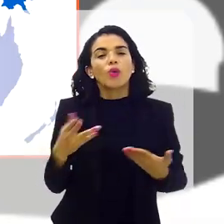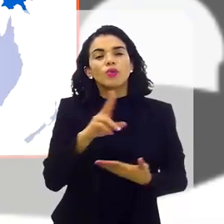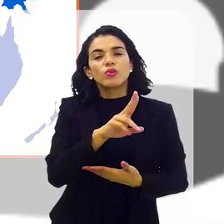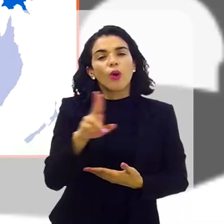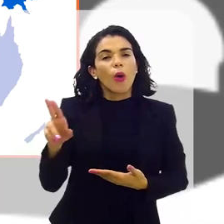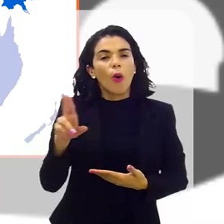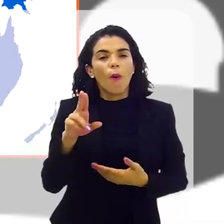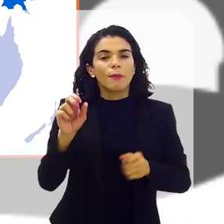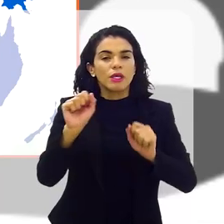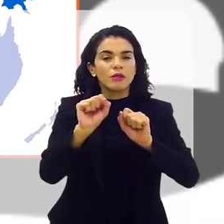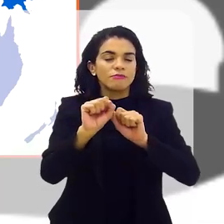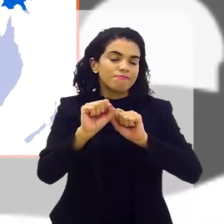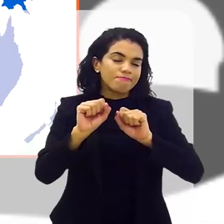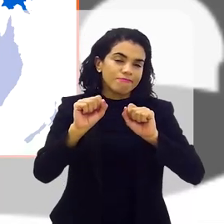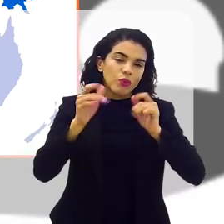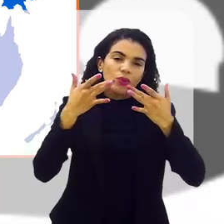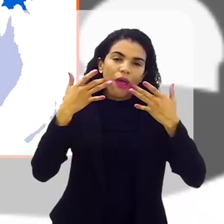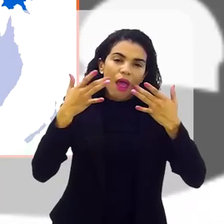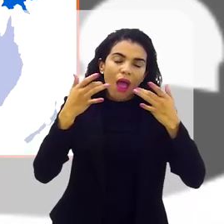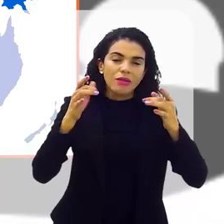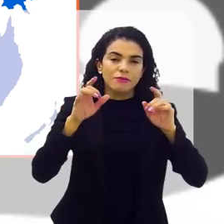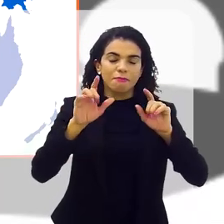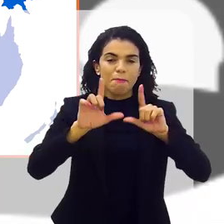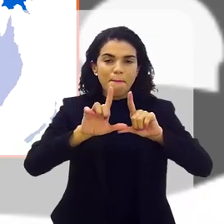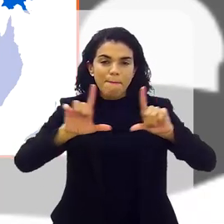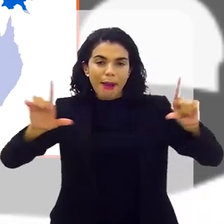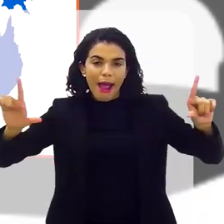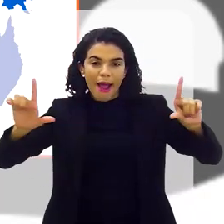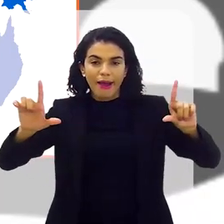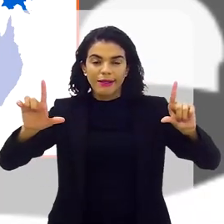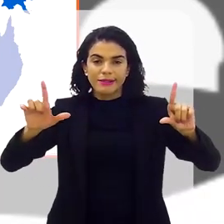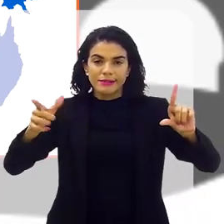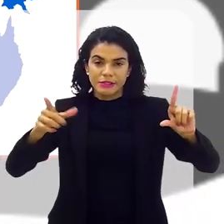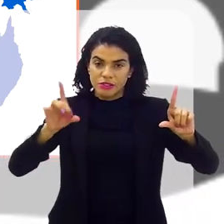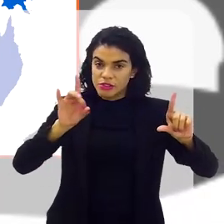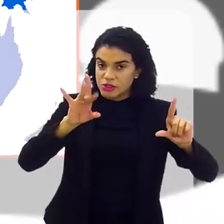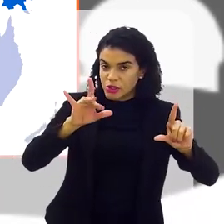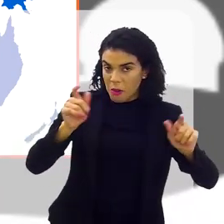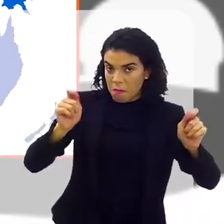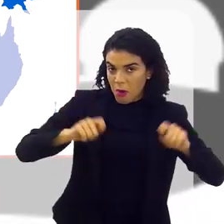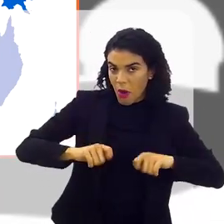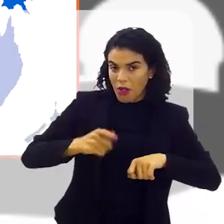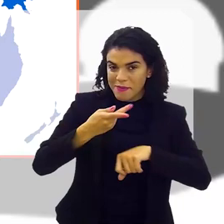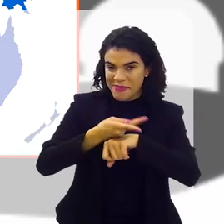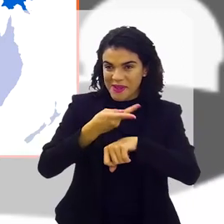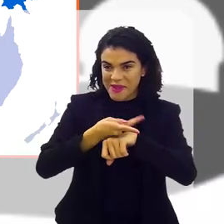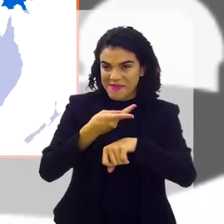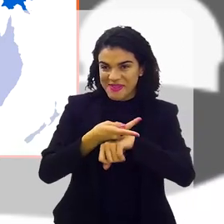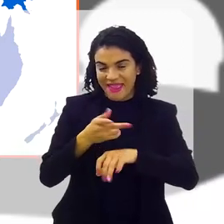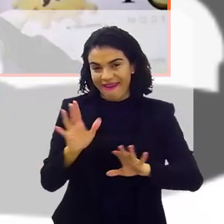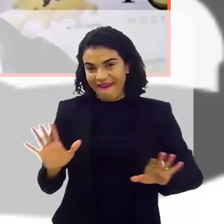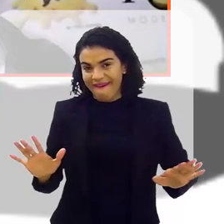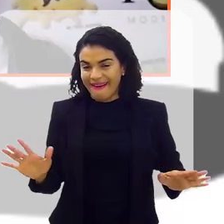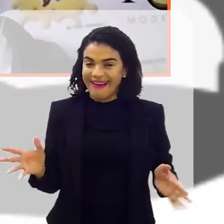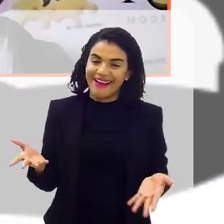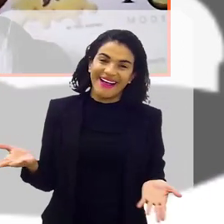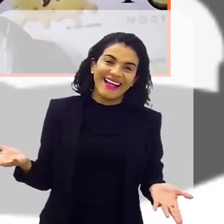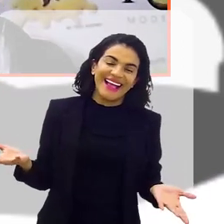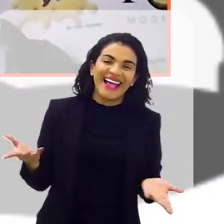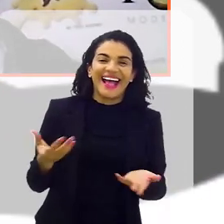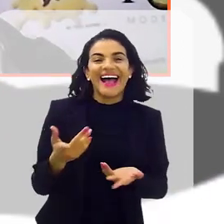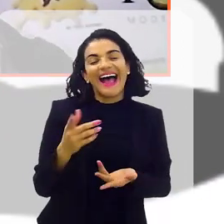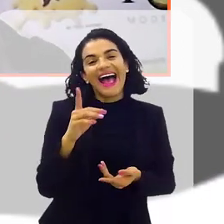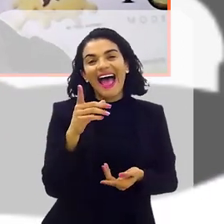os outros espetáculos que você tá em cartaz porque eu soube que você tá só pode estar concorrendo ao Oscar né porque eu vou te falar